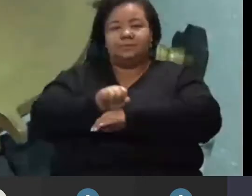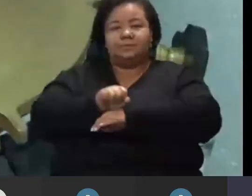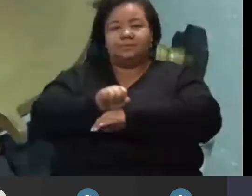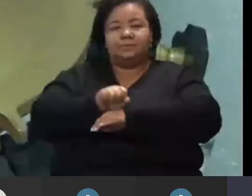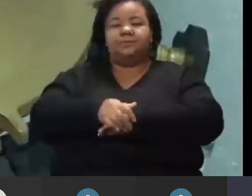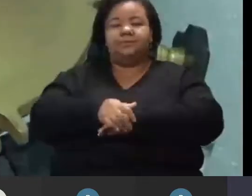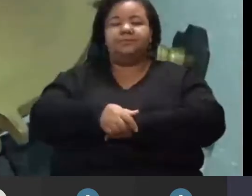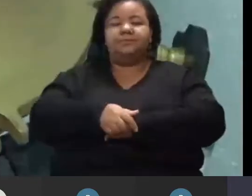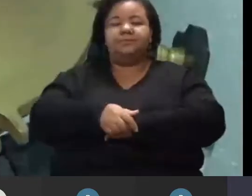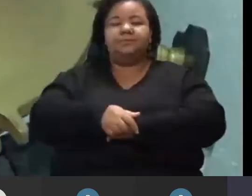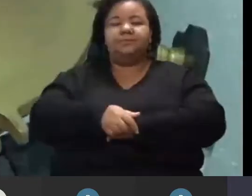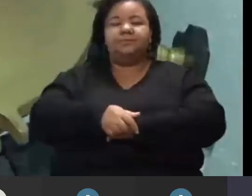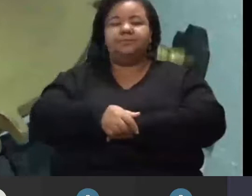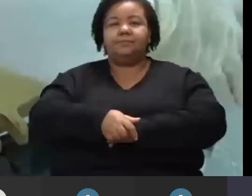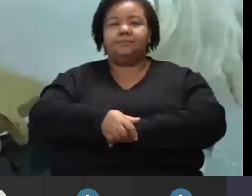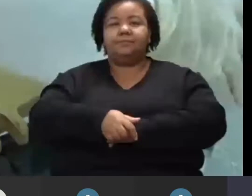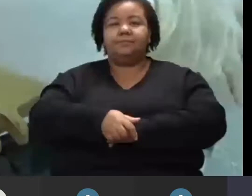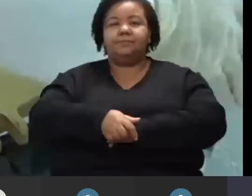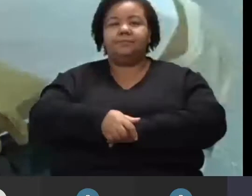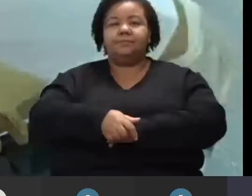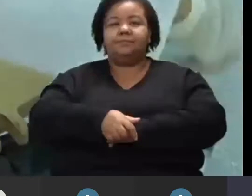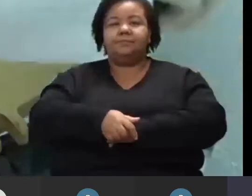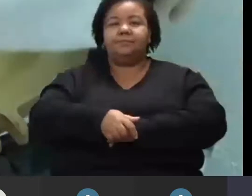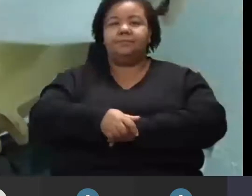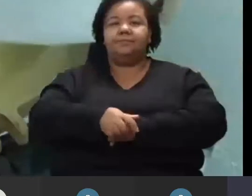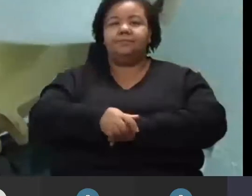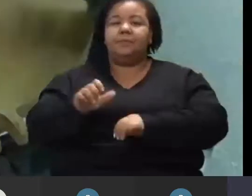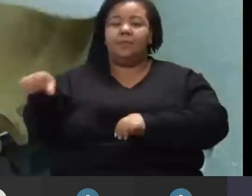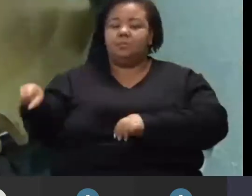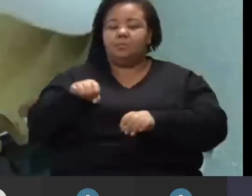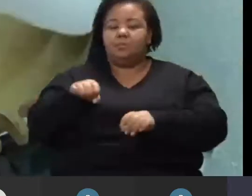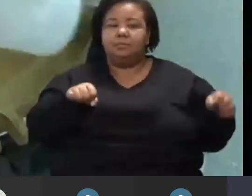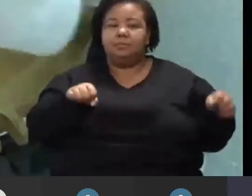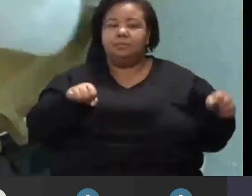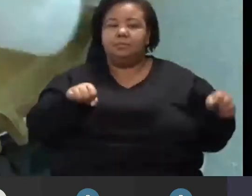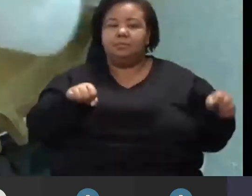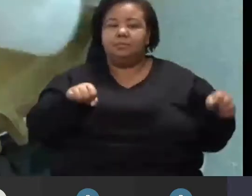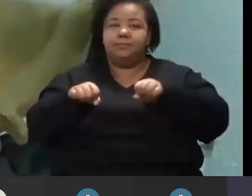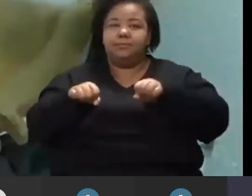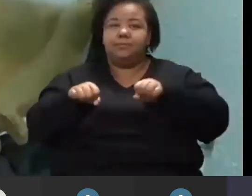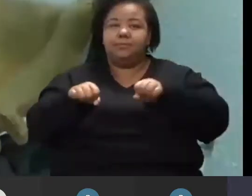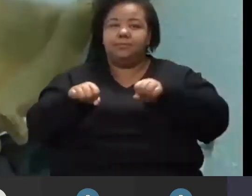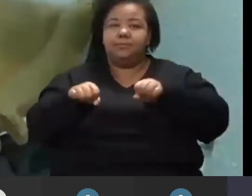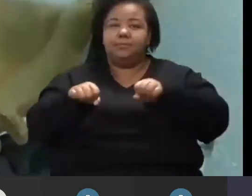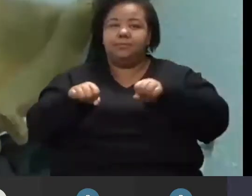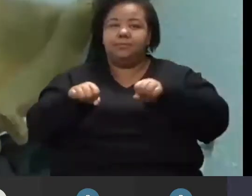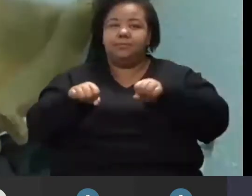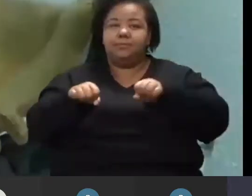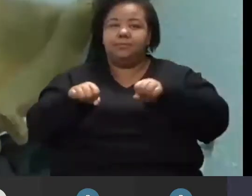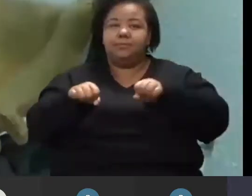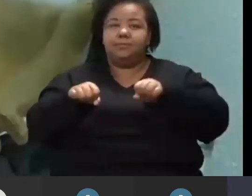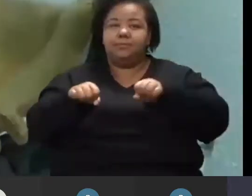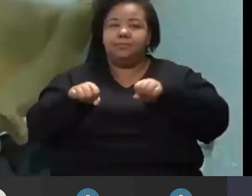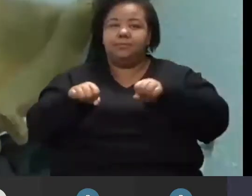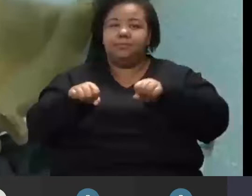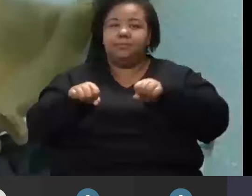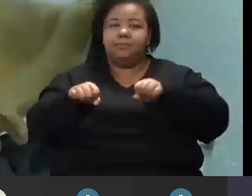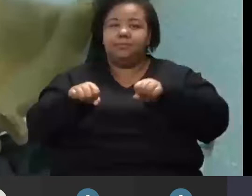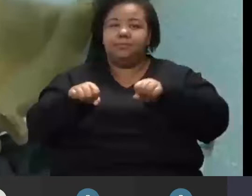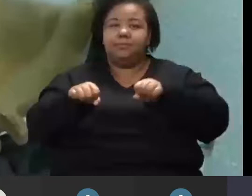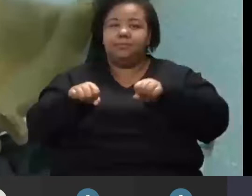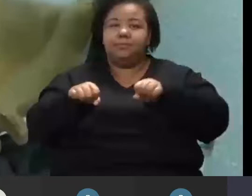E aí, com as válvulas, você vai prender para que ela ali